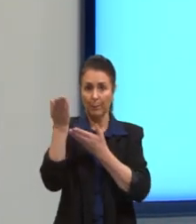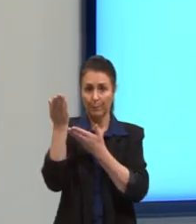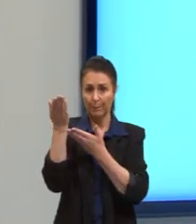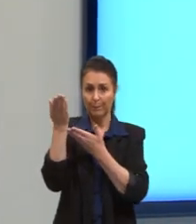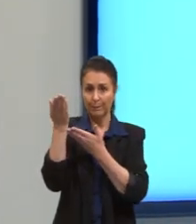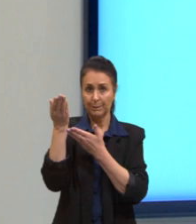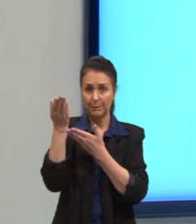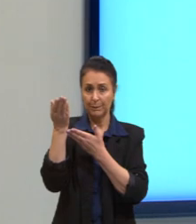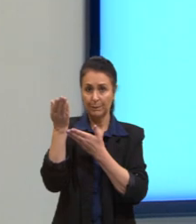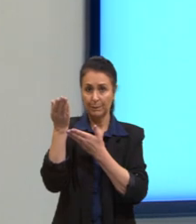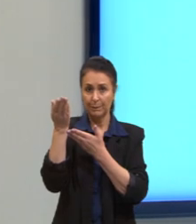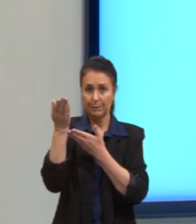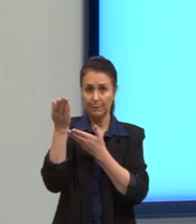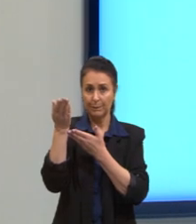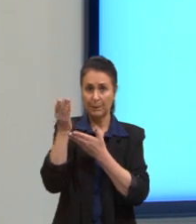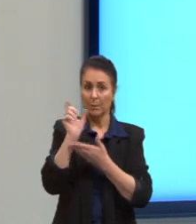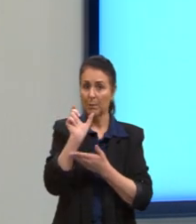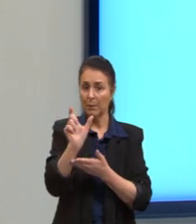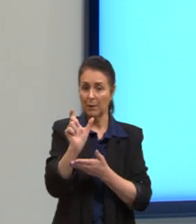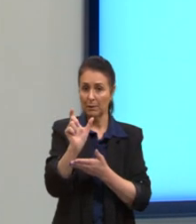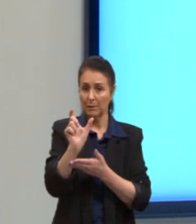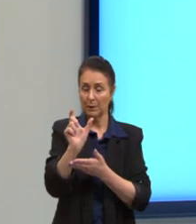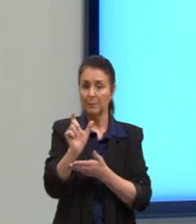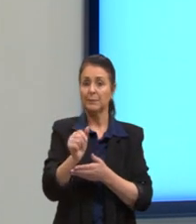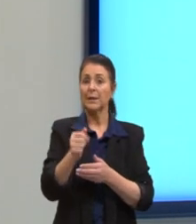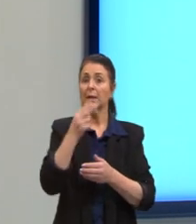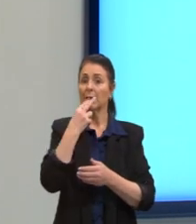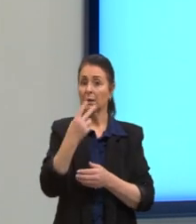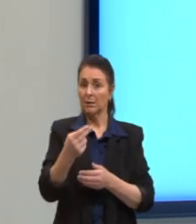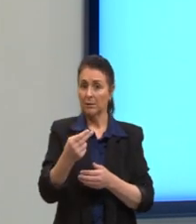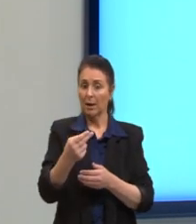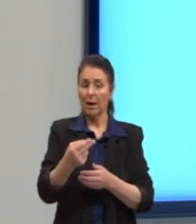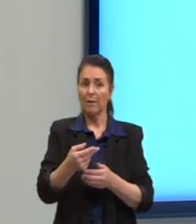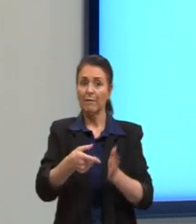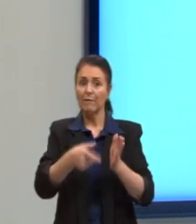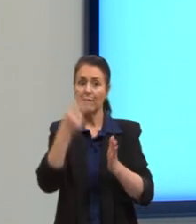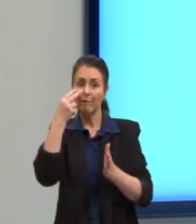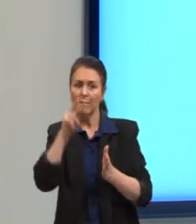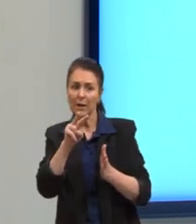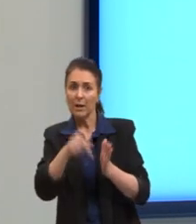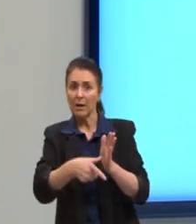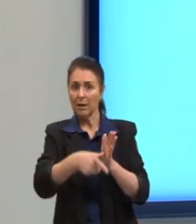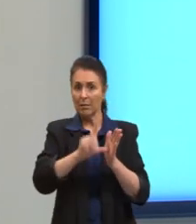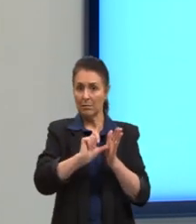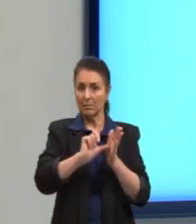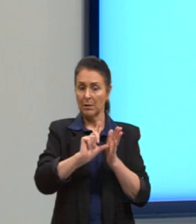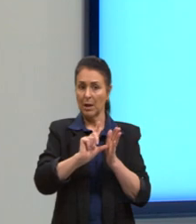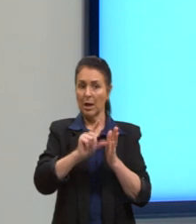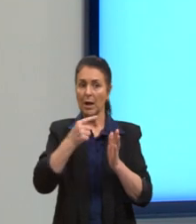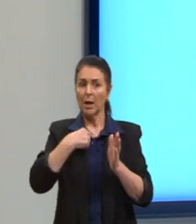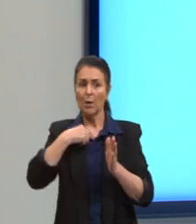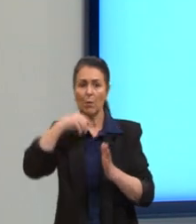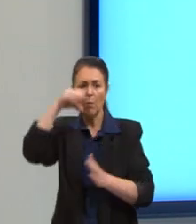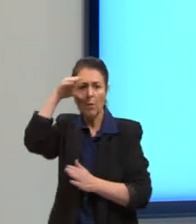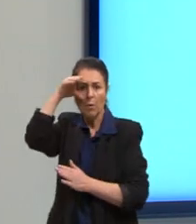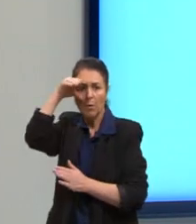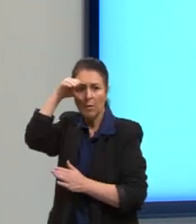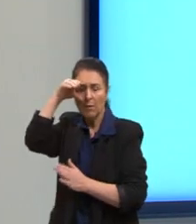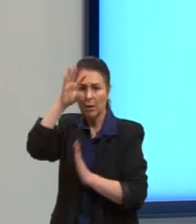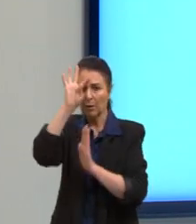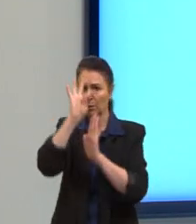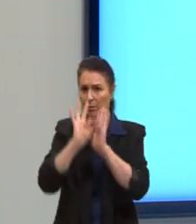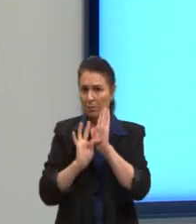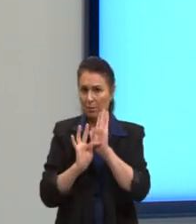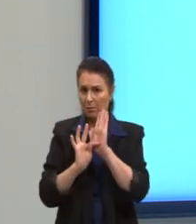que diz assim que prediction é para edição é o prever é eu fazer inferências já comentei com